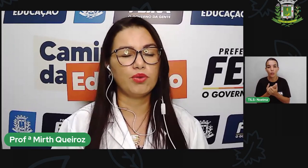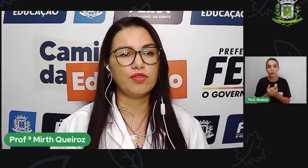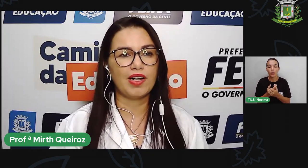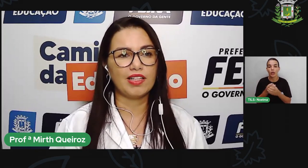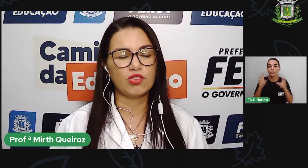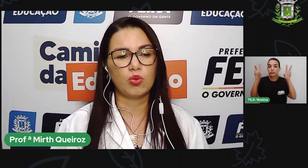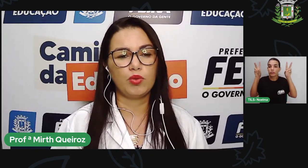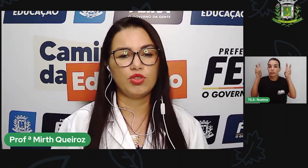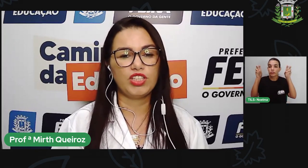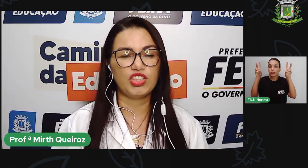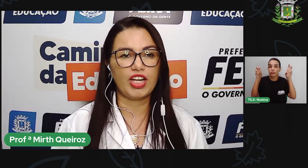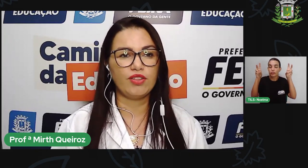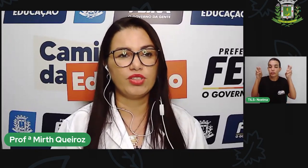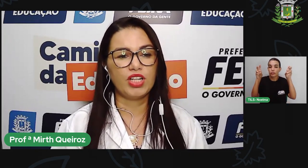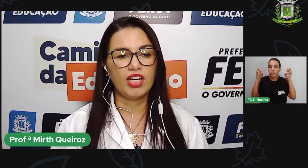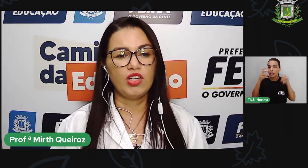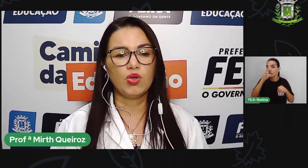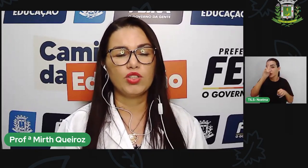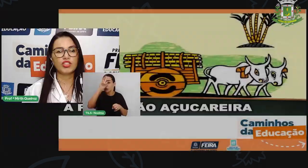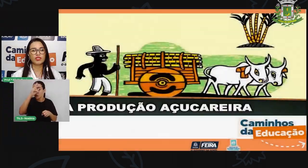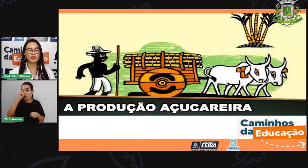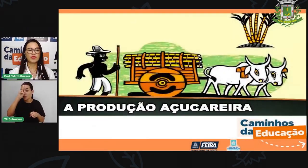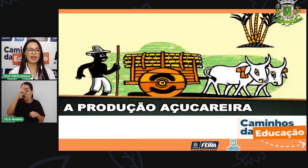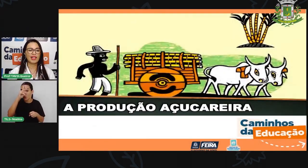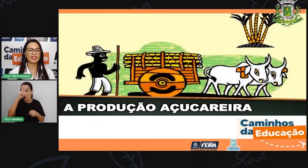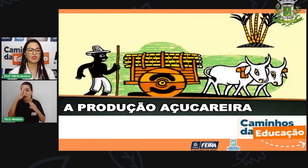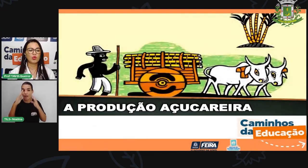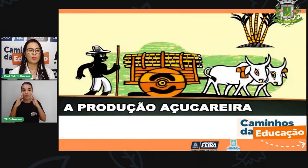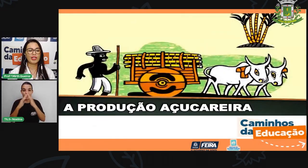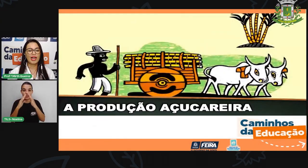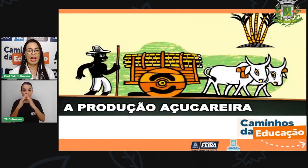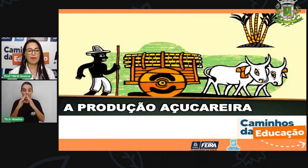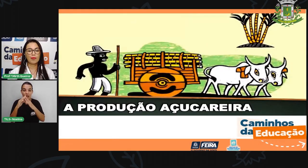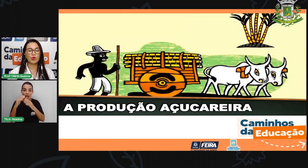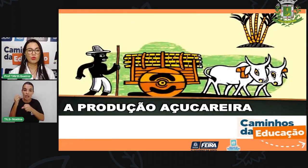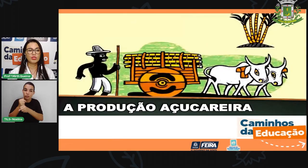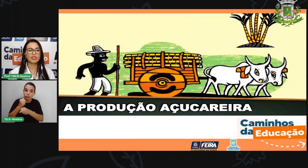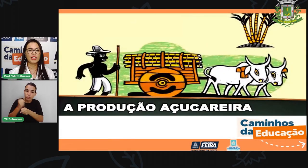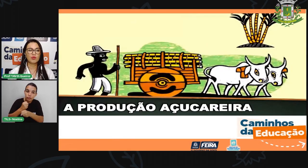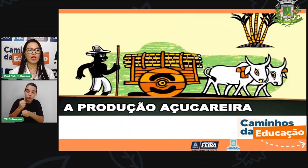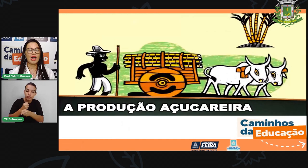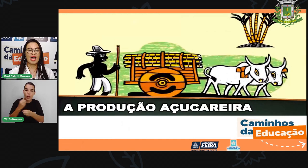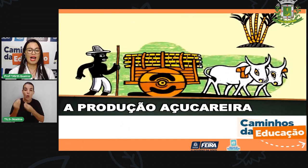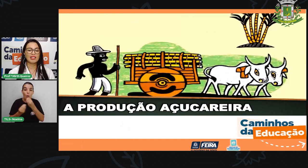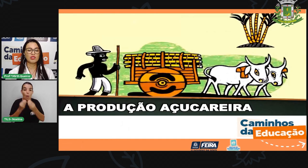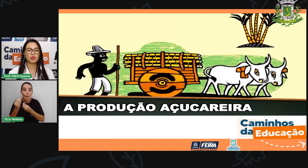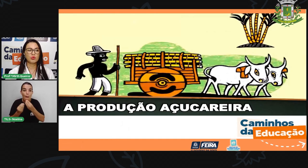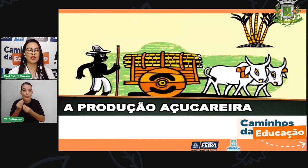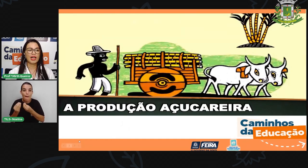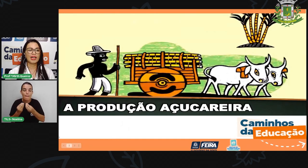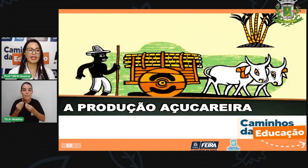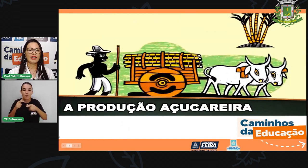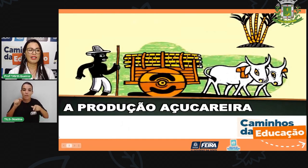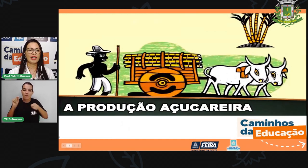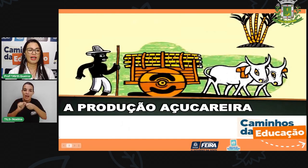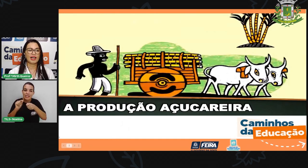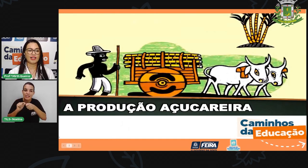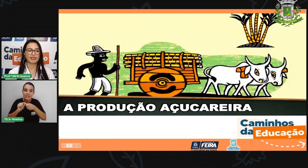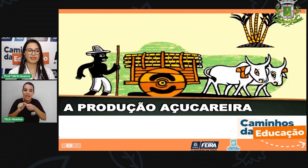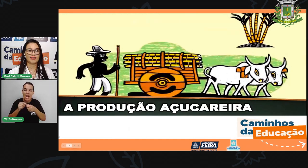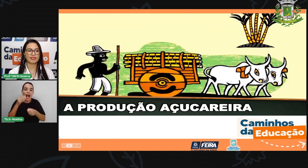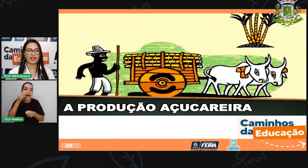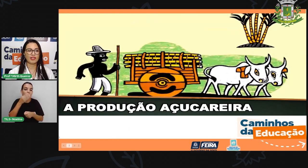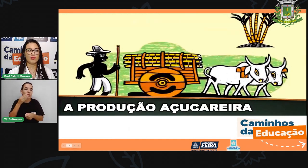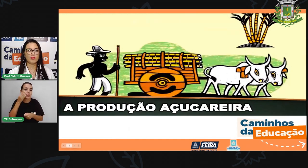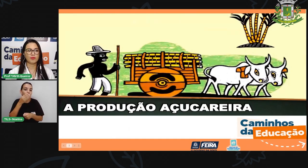conteúdo falando sobre os engenhos e hoje nós vamos falar sobre a produção açucareira,